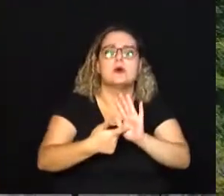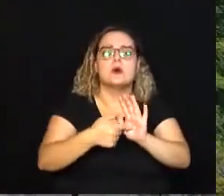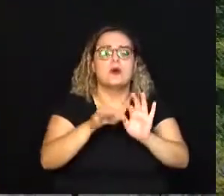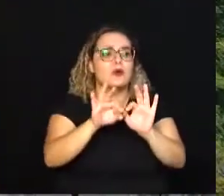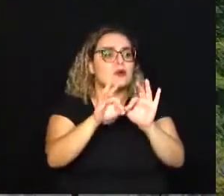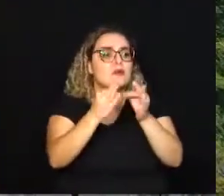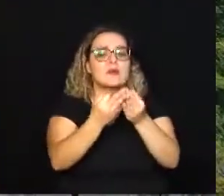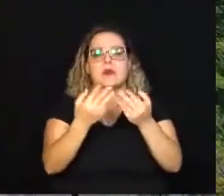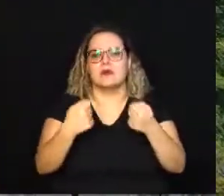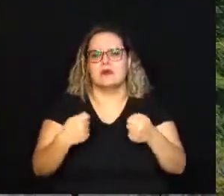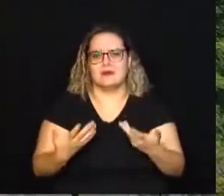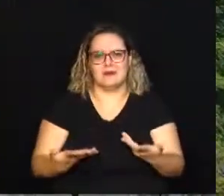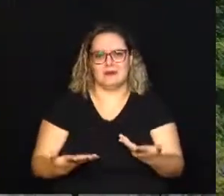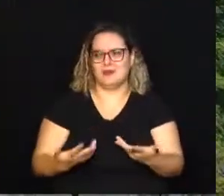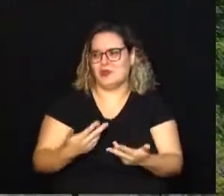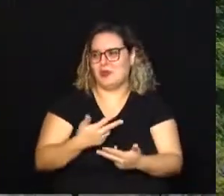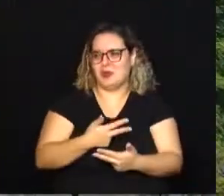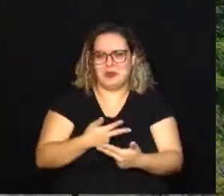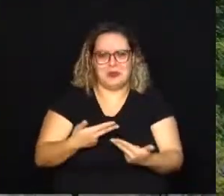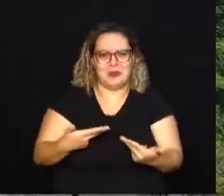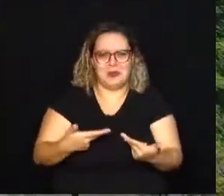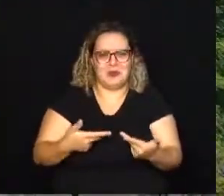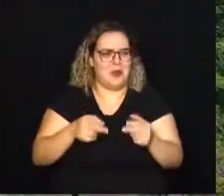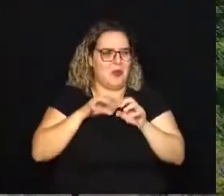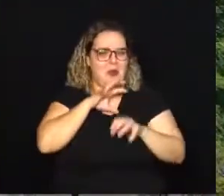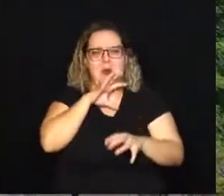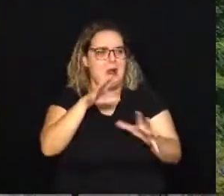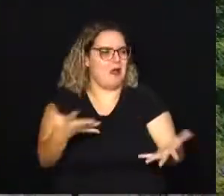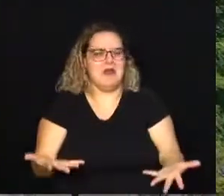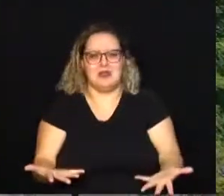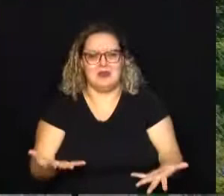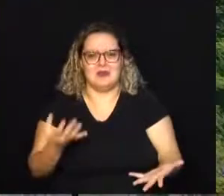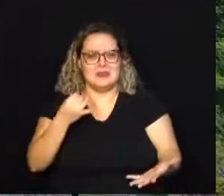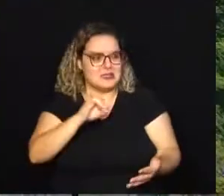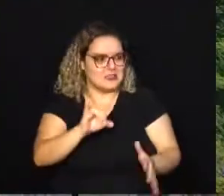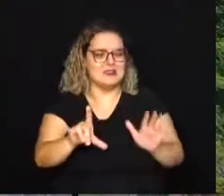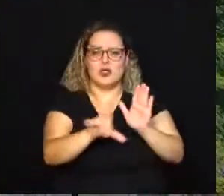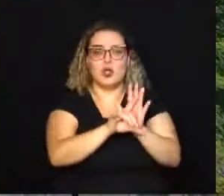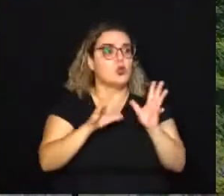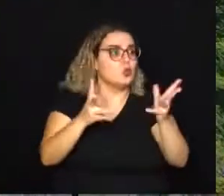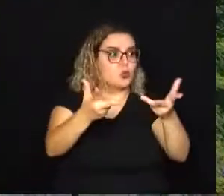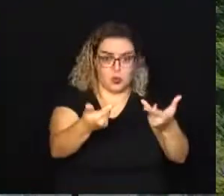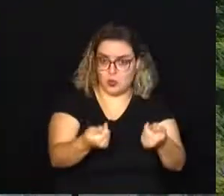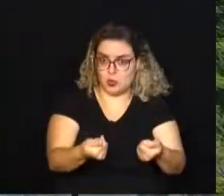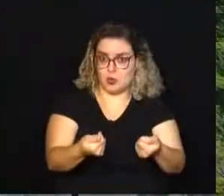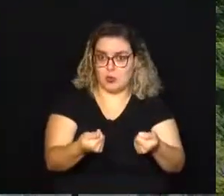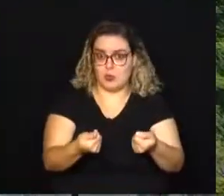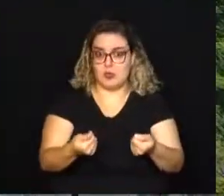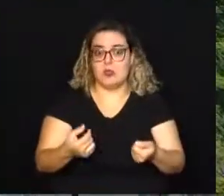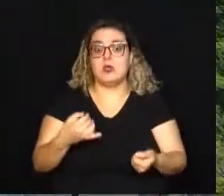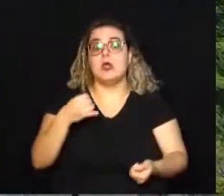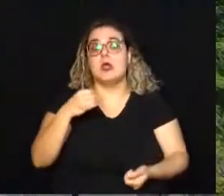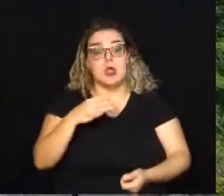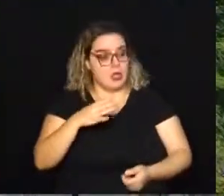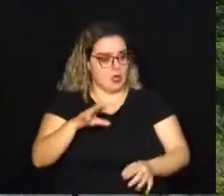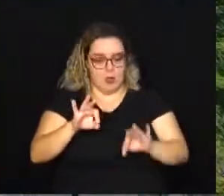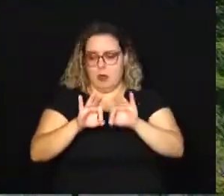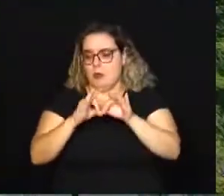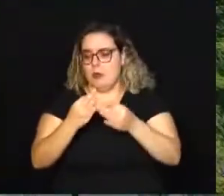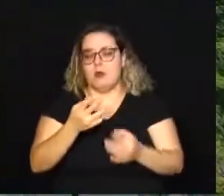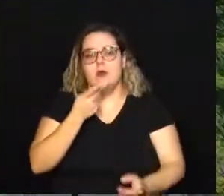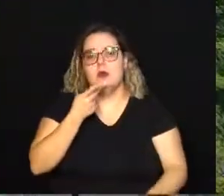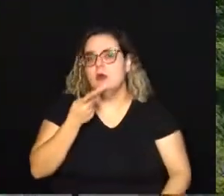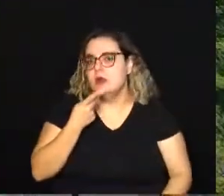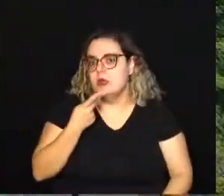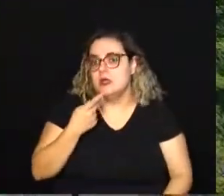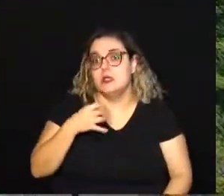coisa absurda. Eu falei, se está na legislação, todos têm direito. É a família que vai dizer se ela precisa ou não daquele